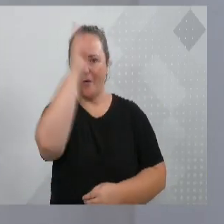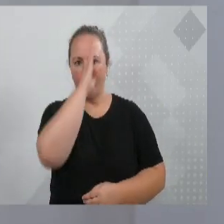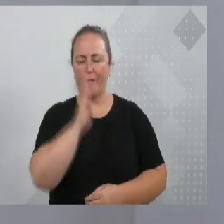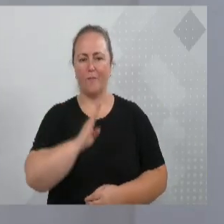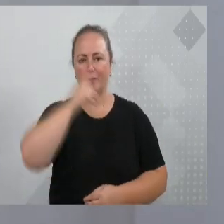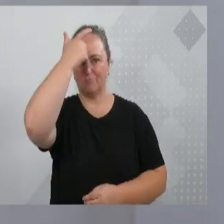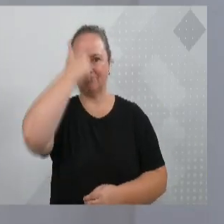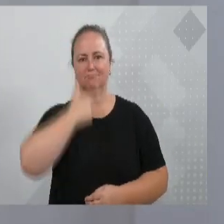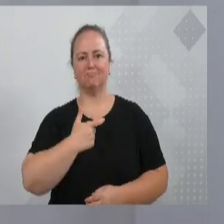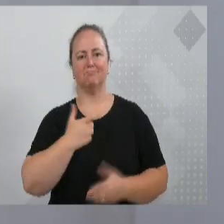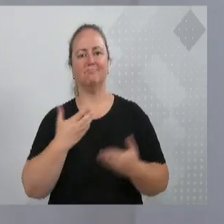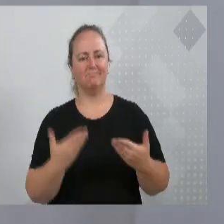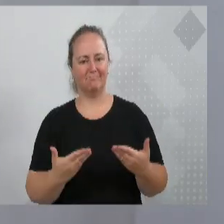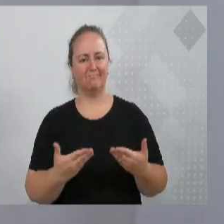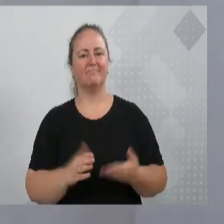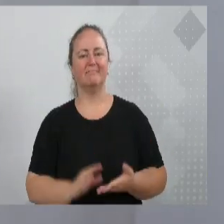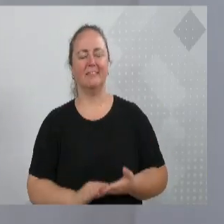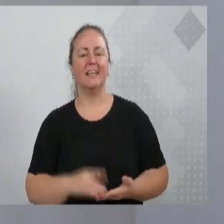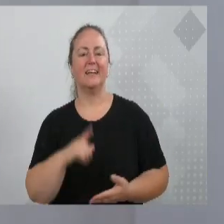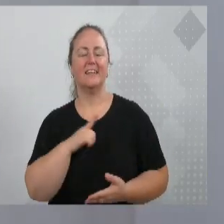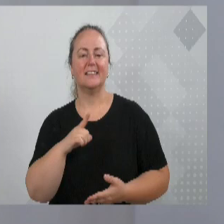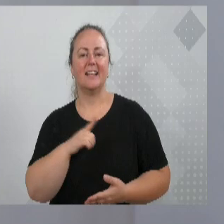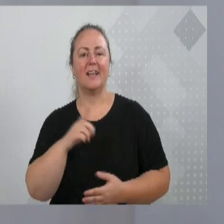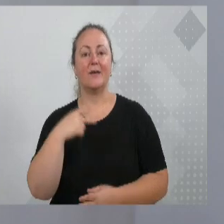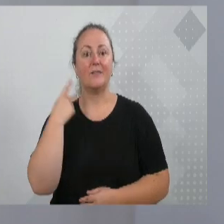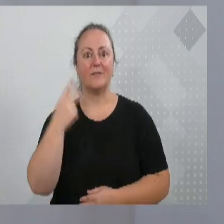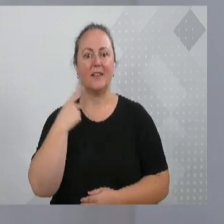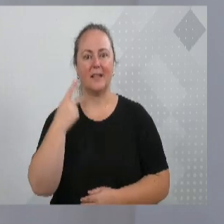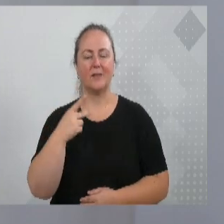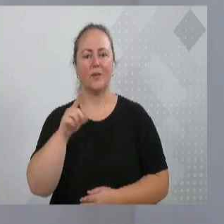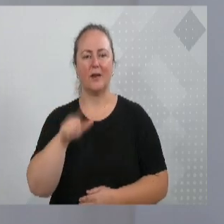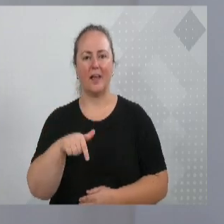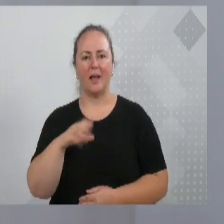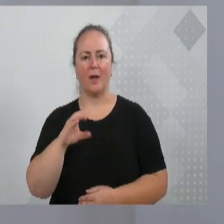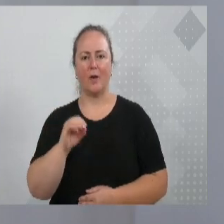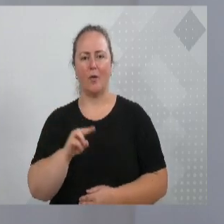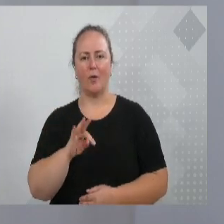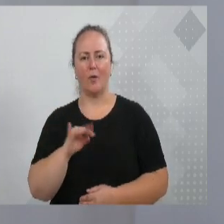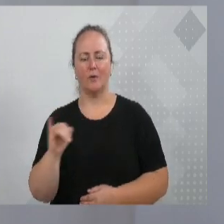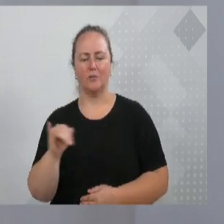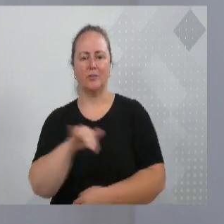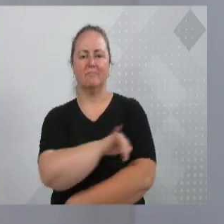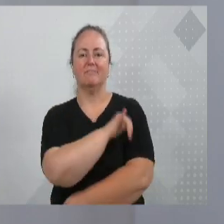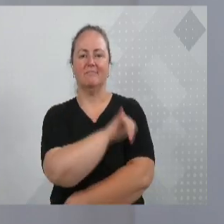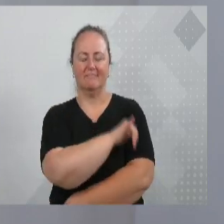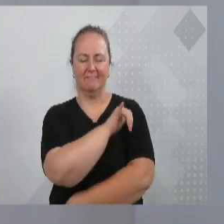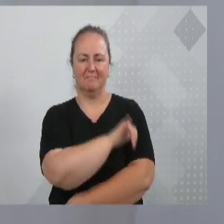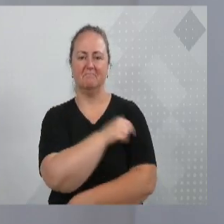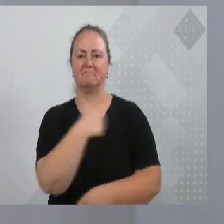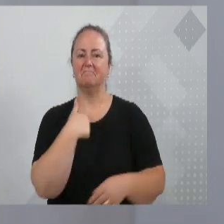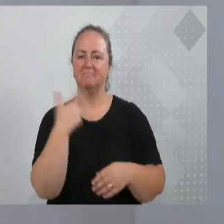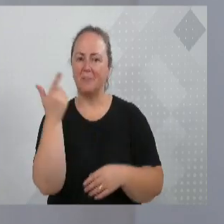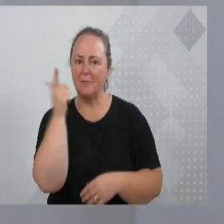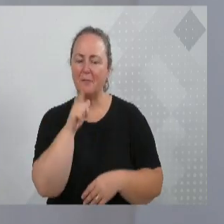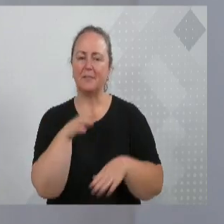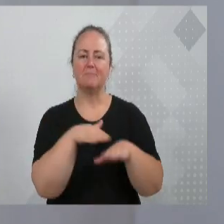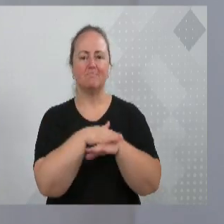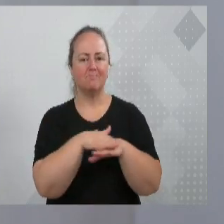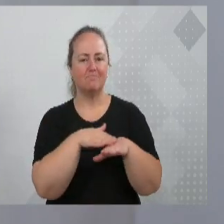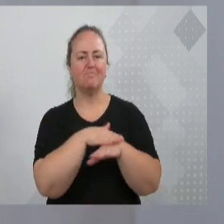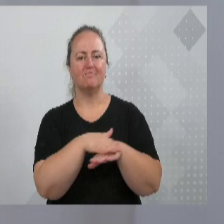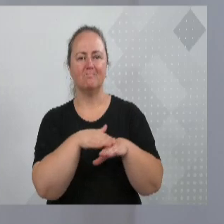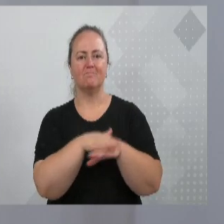cidadania da nossa Federação Vereador Maurício conte do Rio de Janeiro o time a possibilidade de estar conversando também E